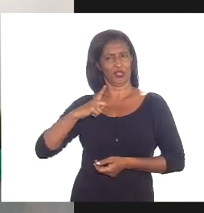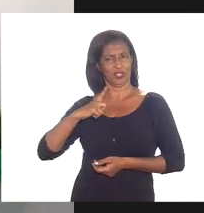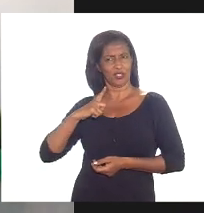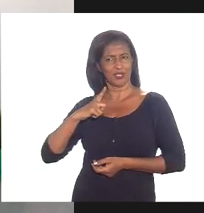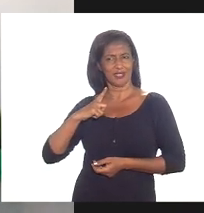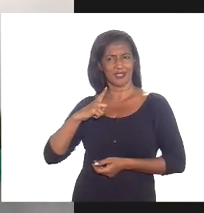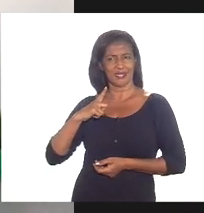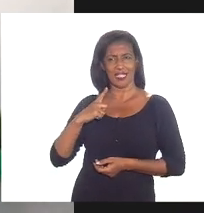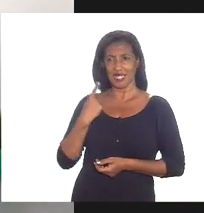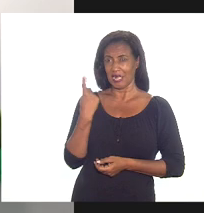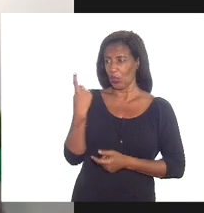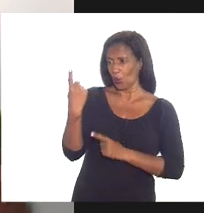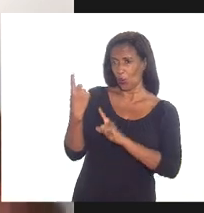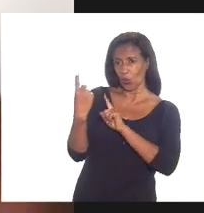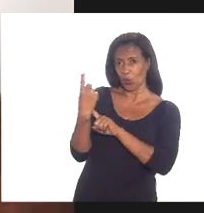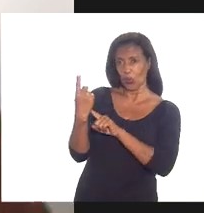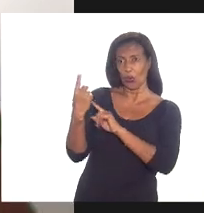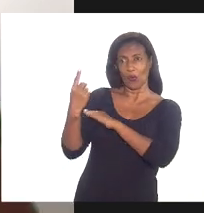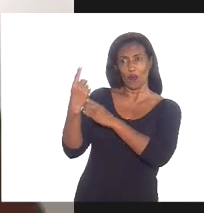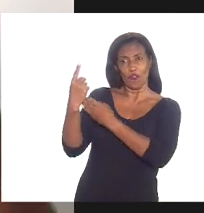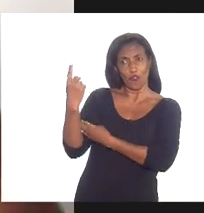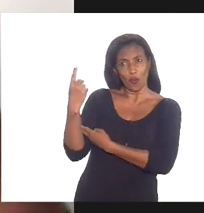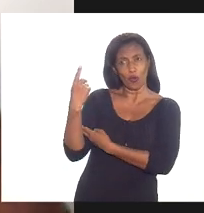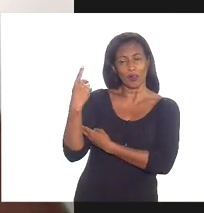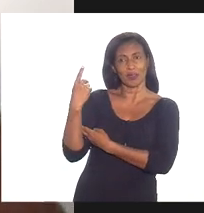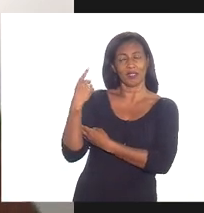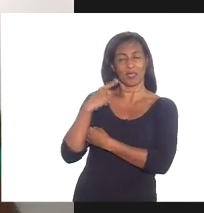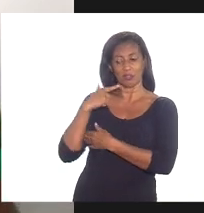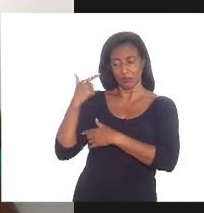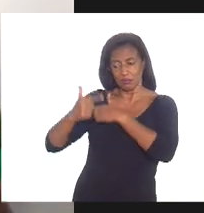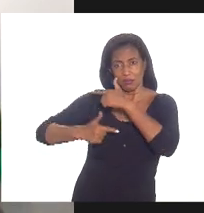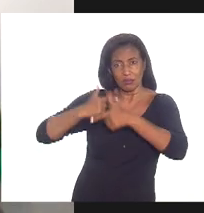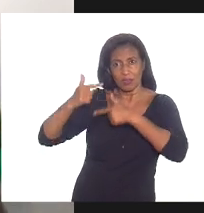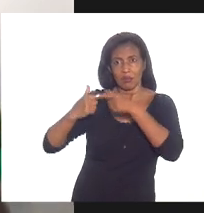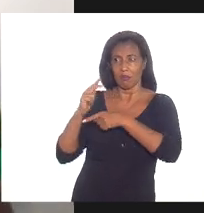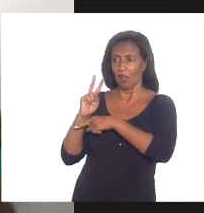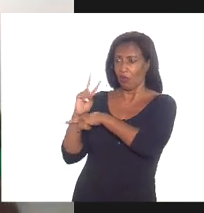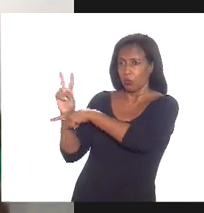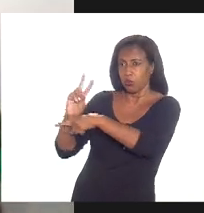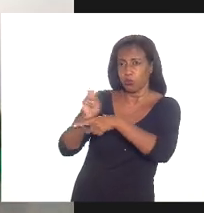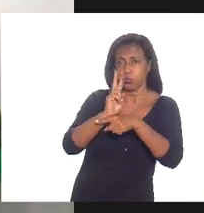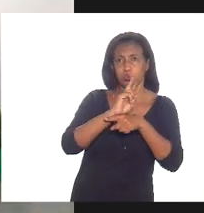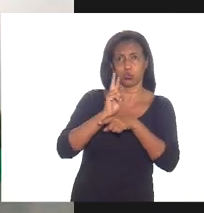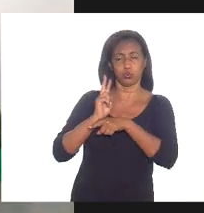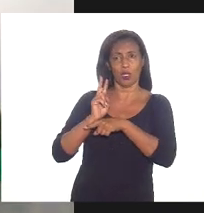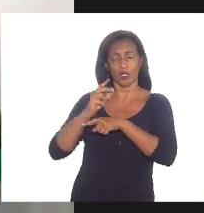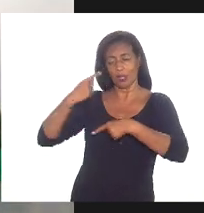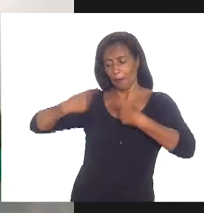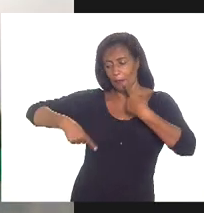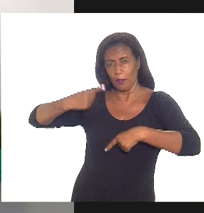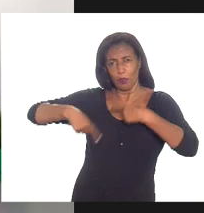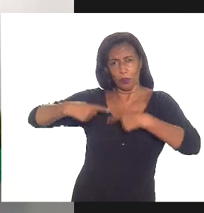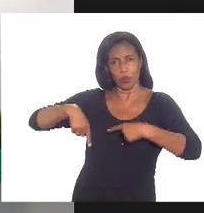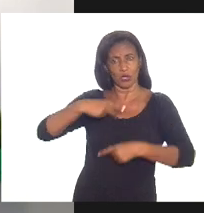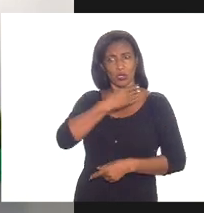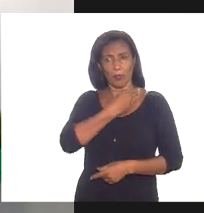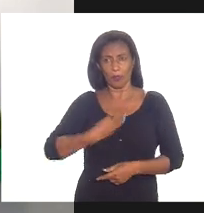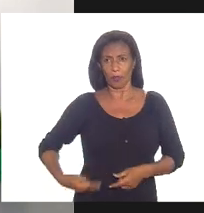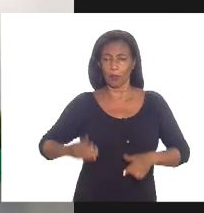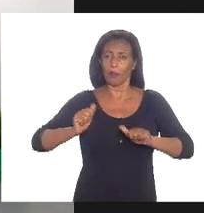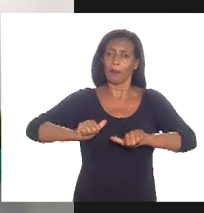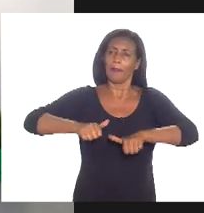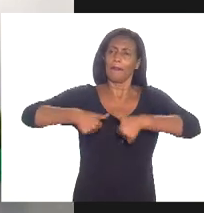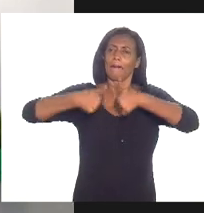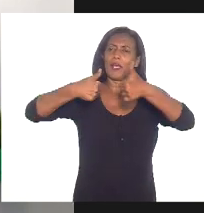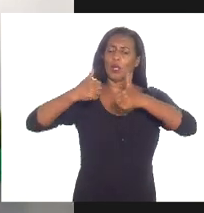de inviabilização do nosso papel, fiscalizador e de propor políticas públicas para melhoria,